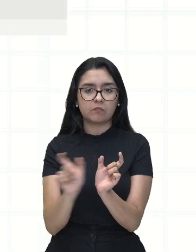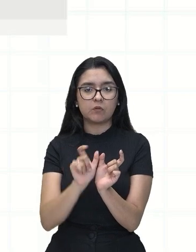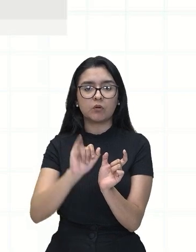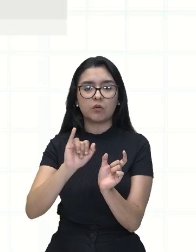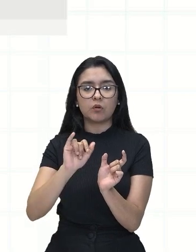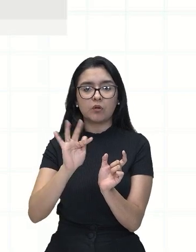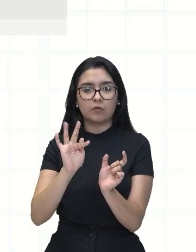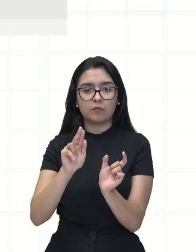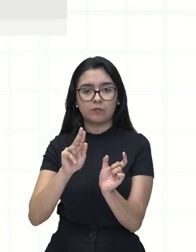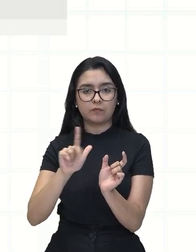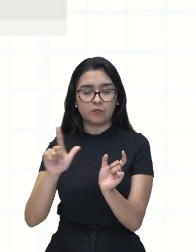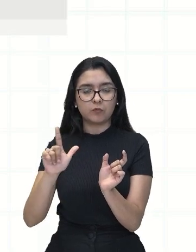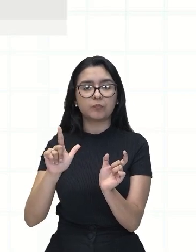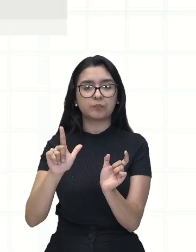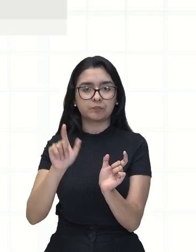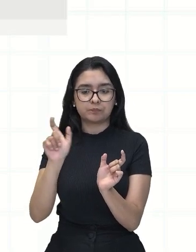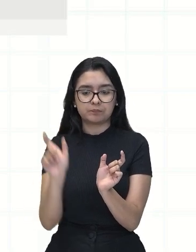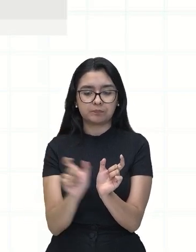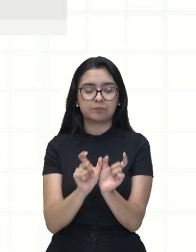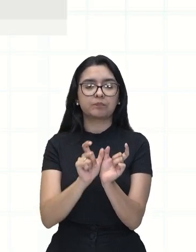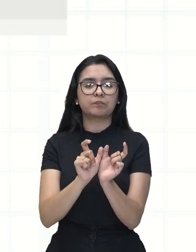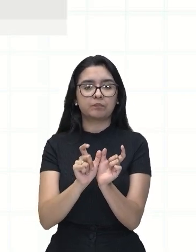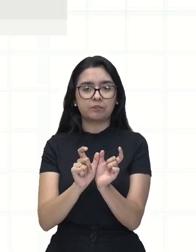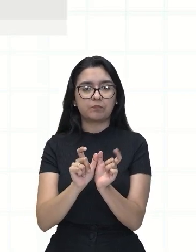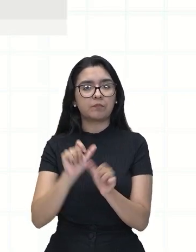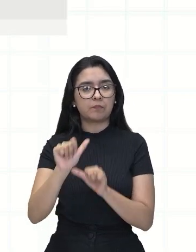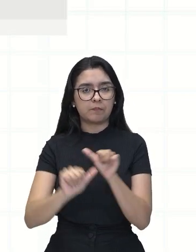sufixo full,